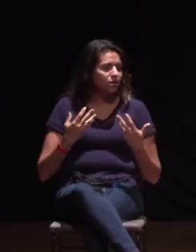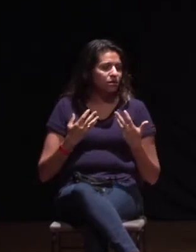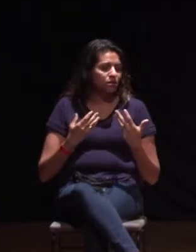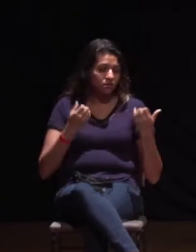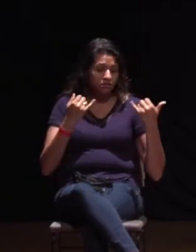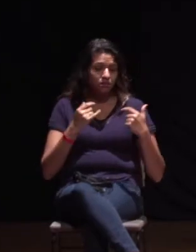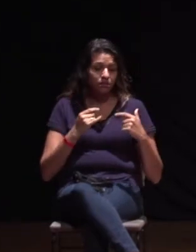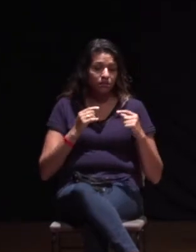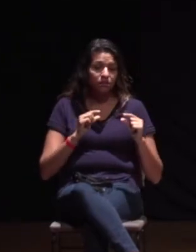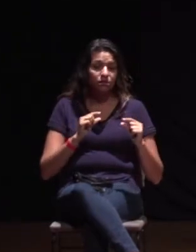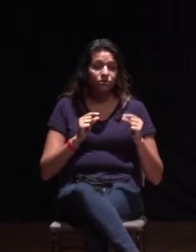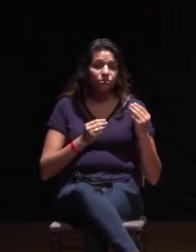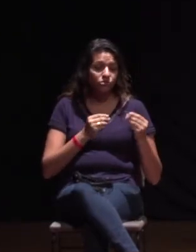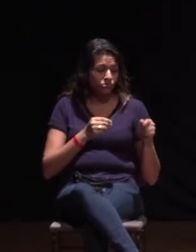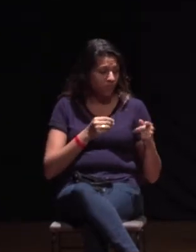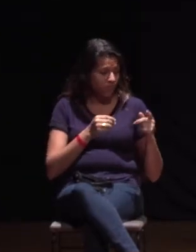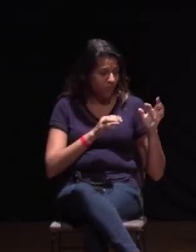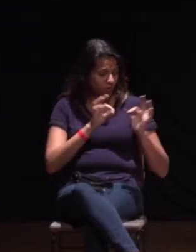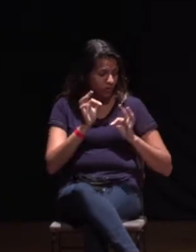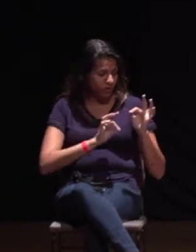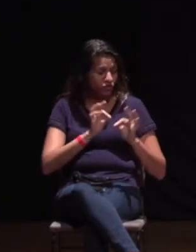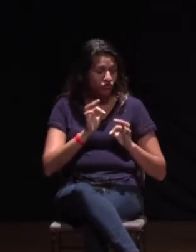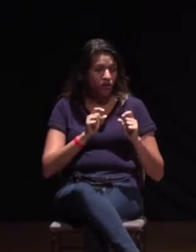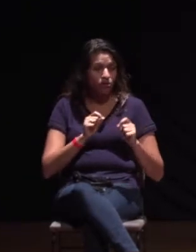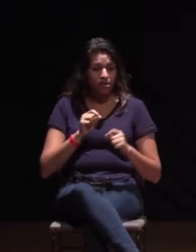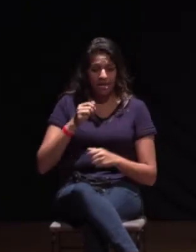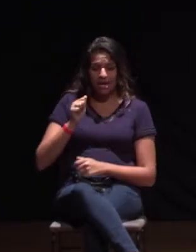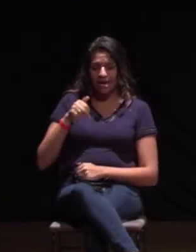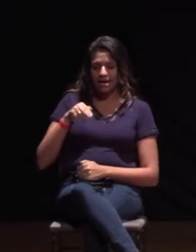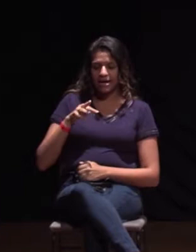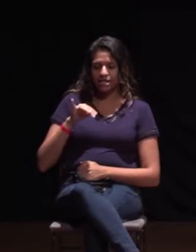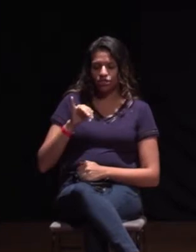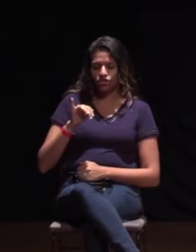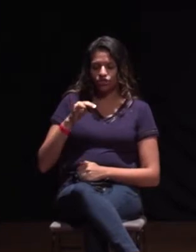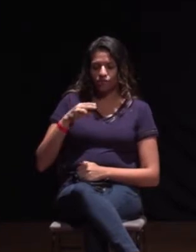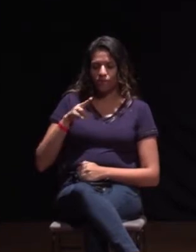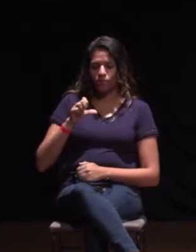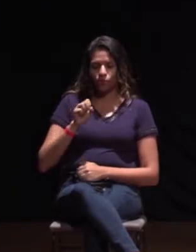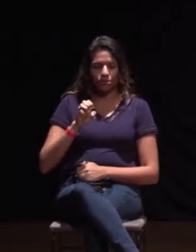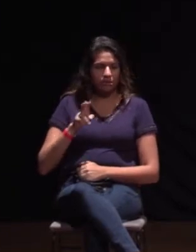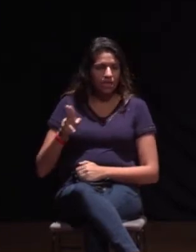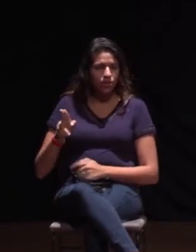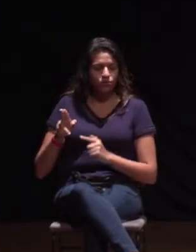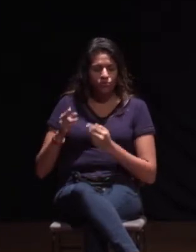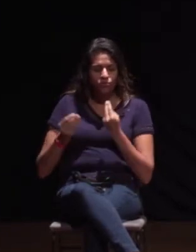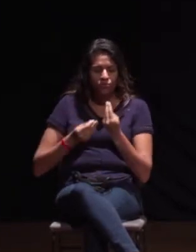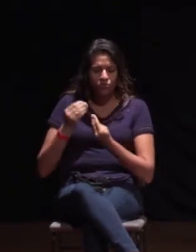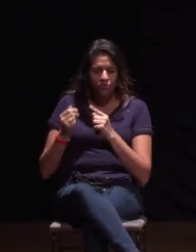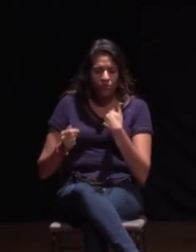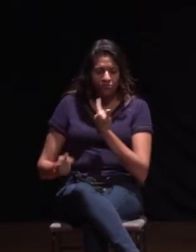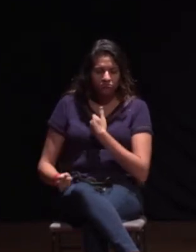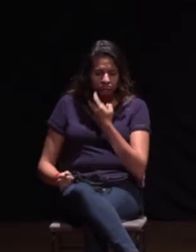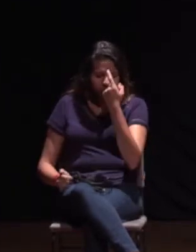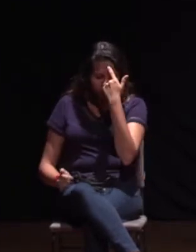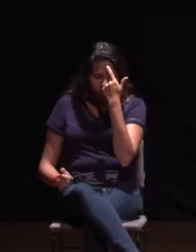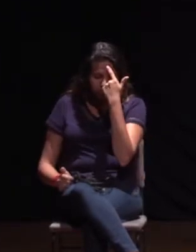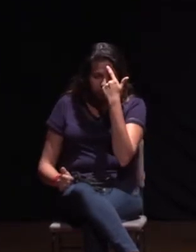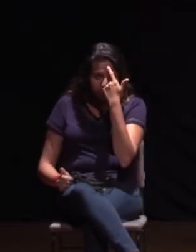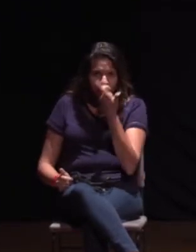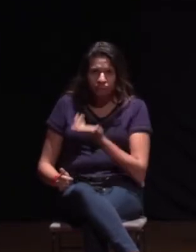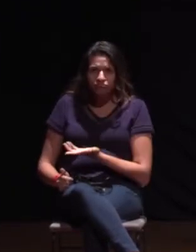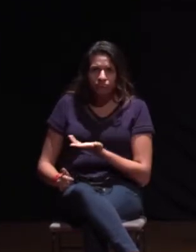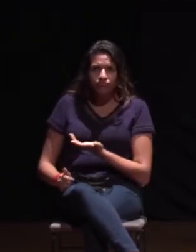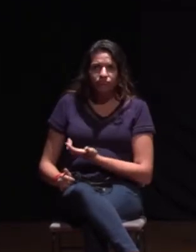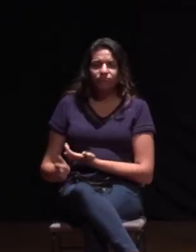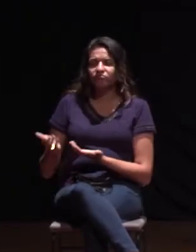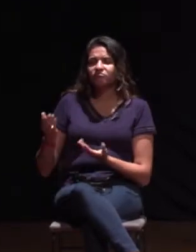né, desse seu projeto também, do antimuseu, e nessa perspectiva, como a gente pode pensar o antimuseu